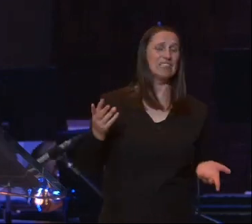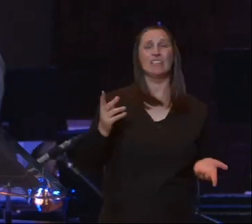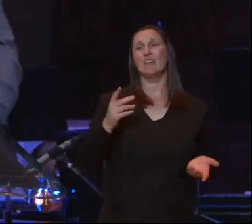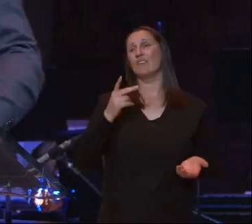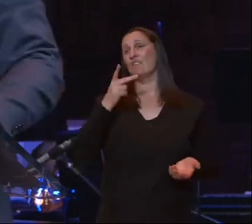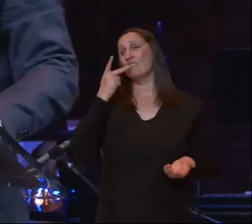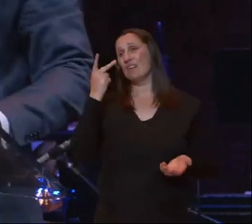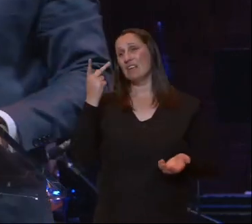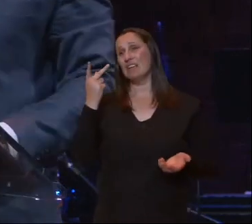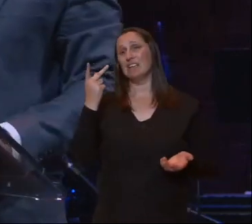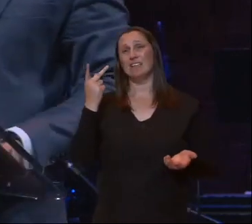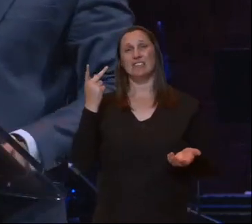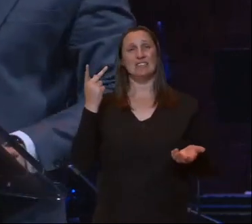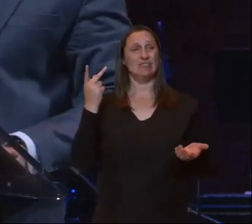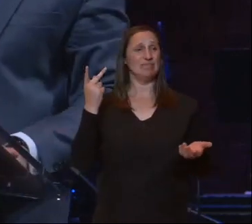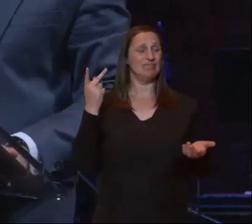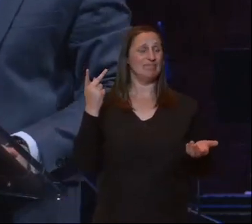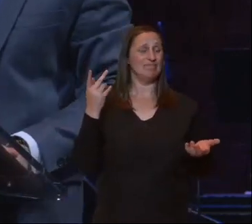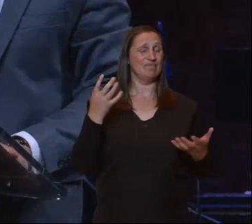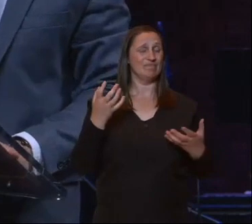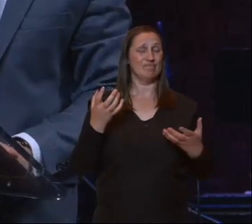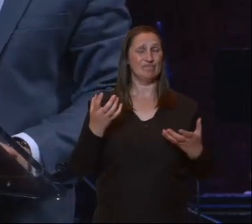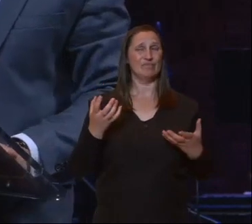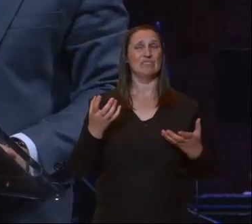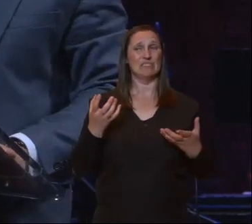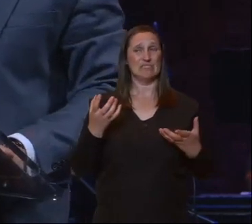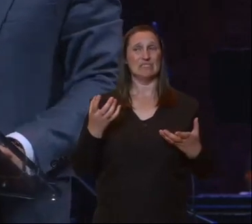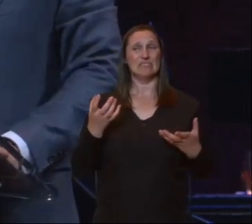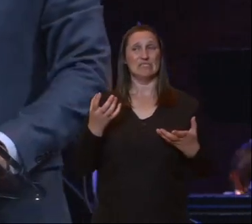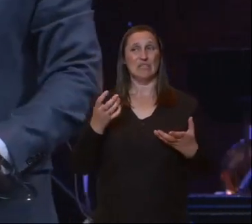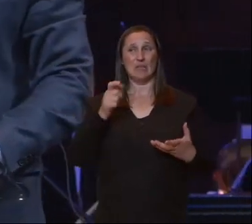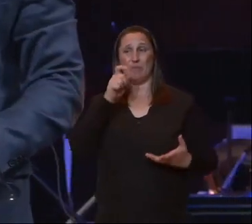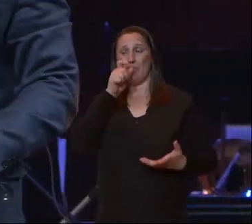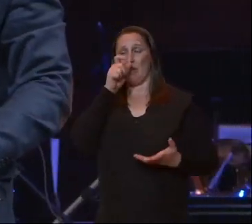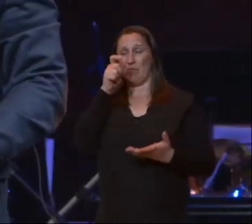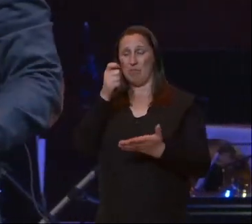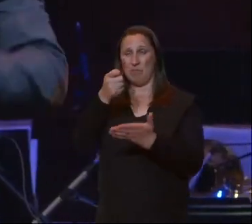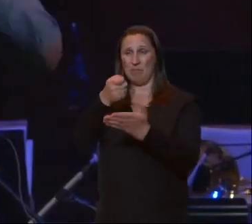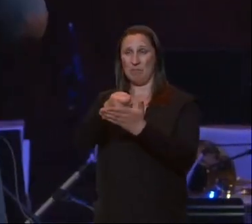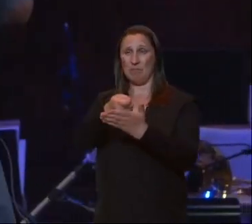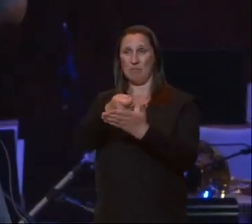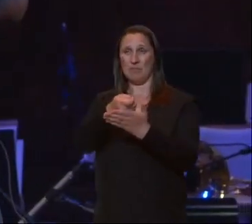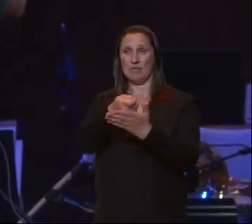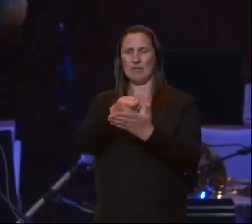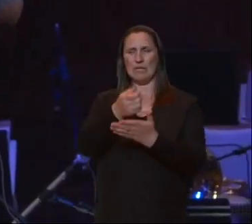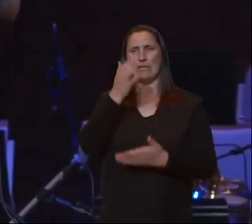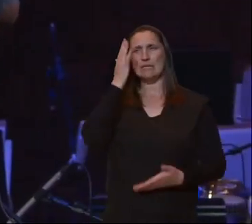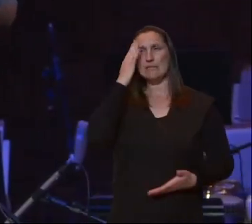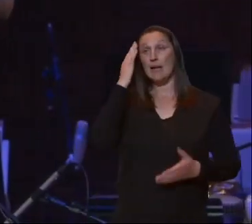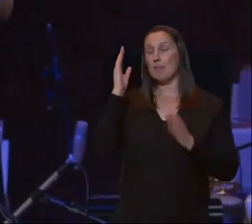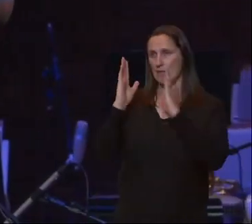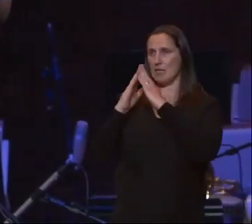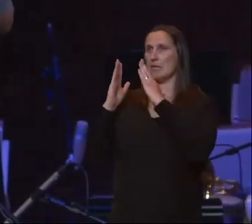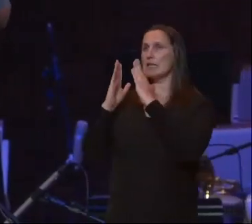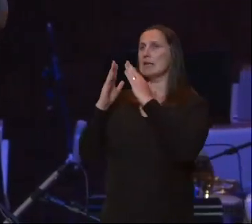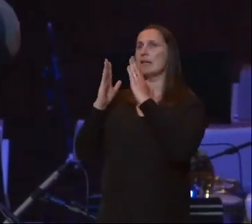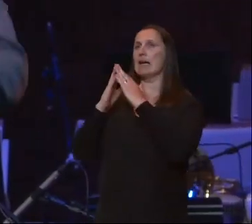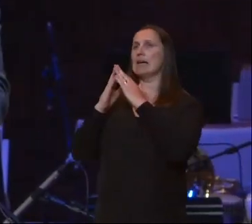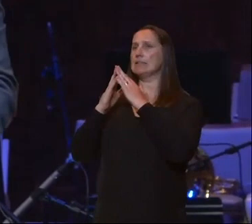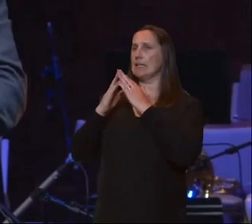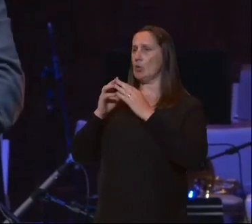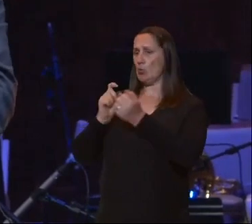lembro de um dia que eu chorei tanto porque em casa eu fiquei nervoso com uma situação, estava no telefone e alguém me acusou de algo que